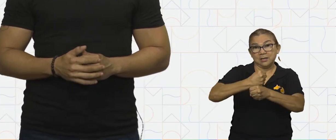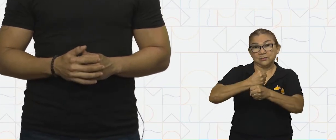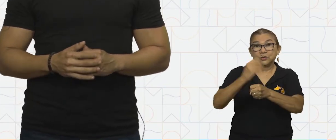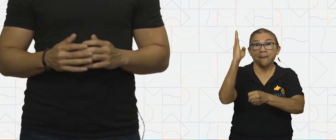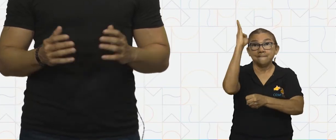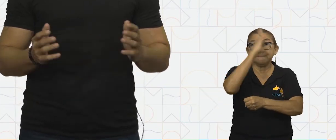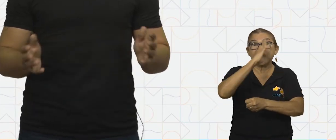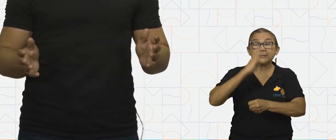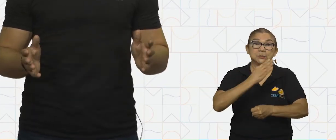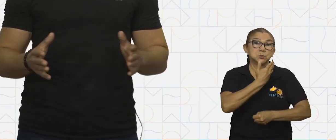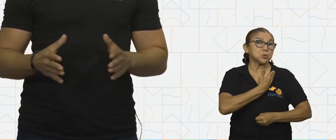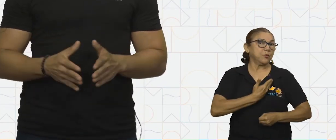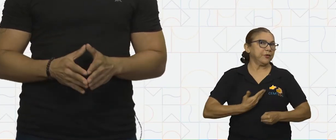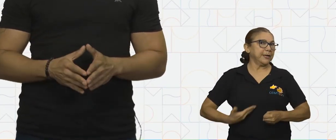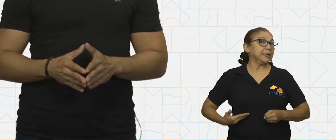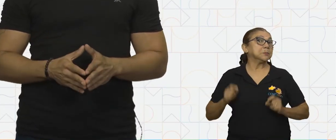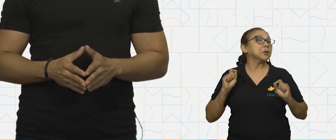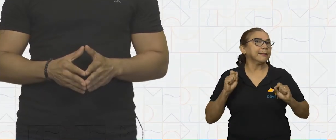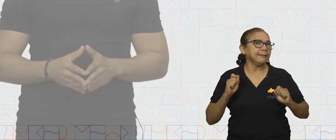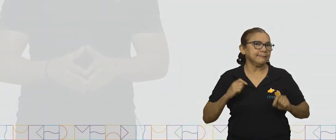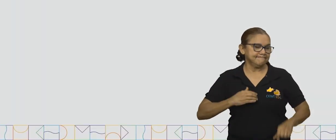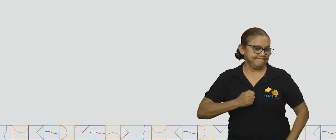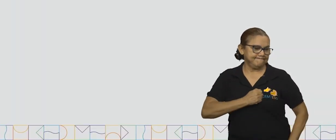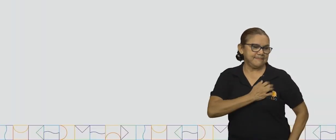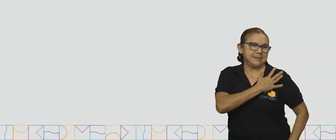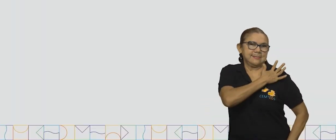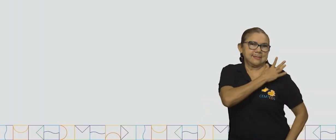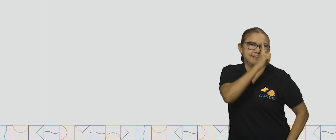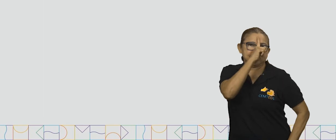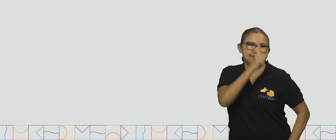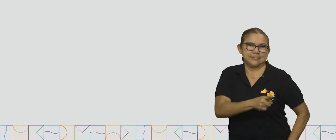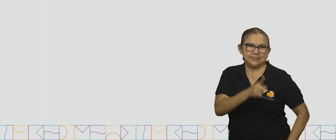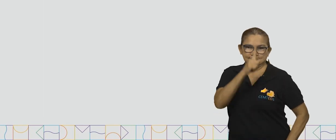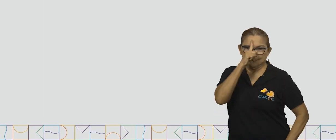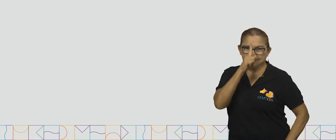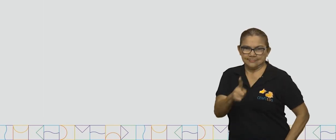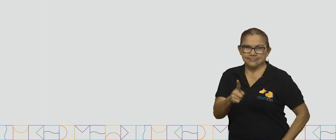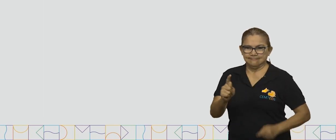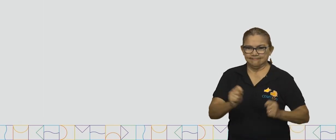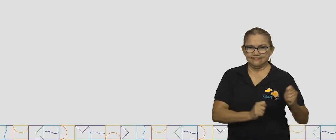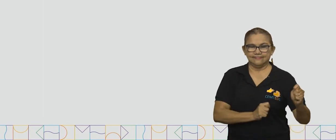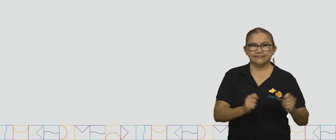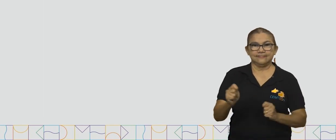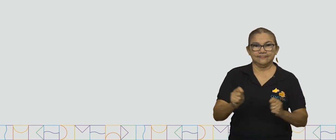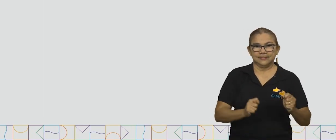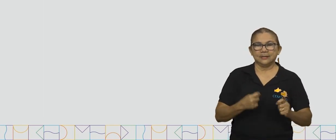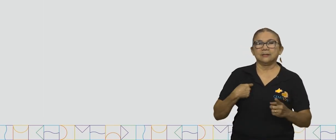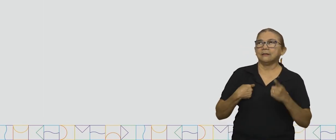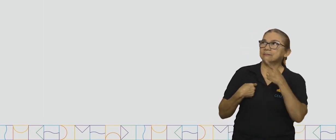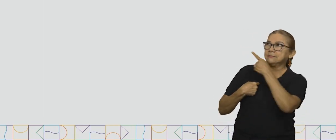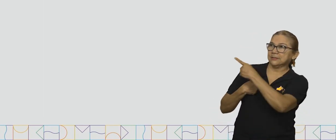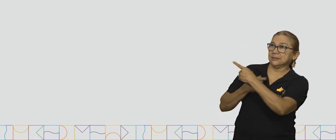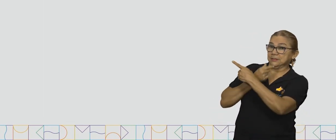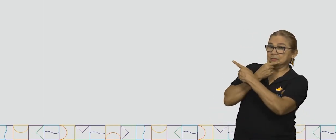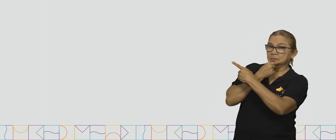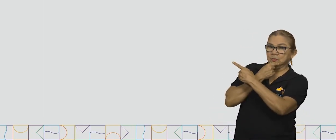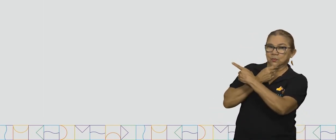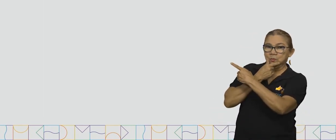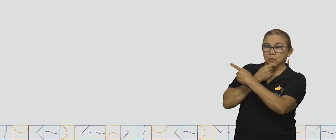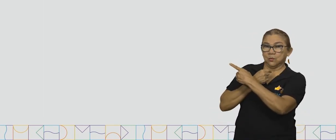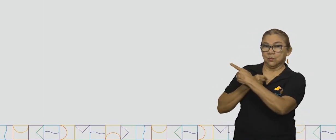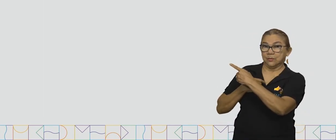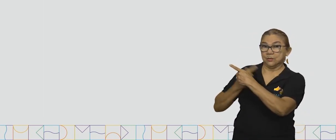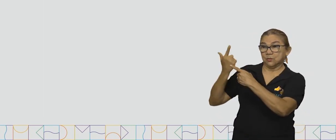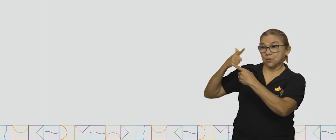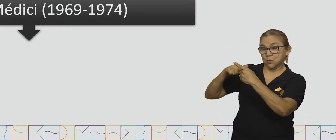estabeleceram um regime totalitário e centralizador. Os presidentes desse período foram o Marechal Castelo Branco, General Costa